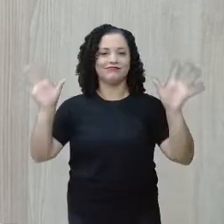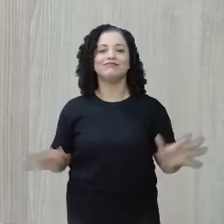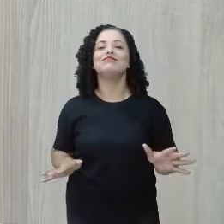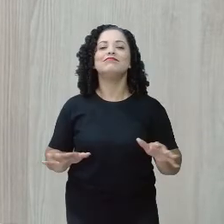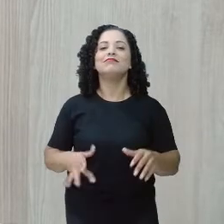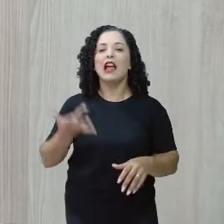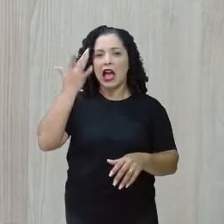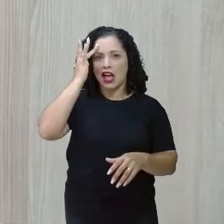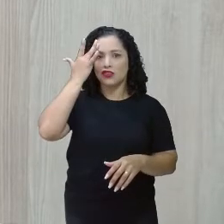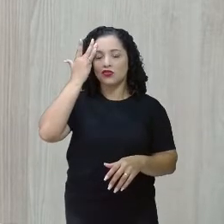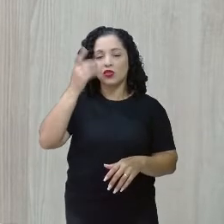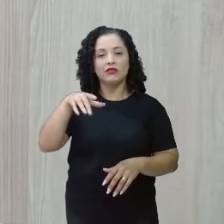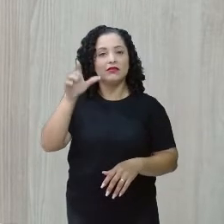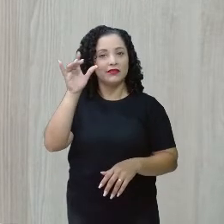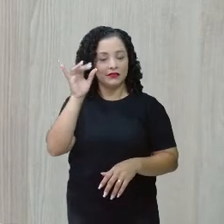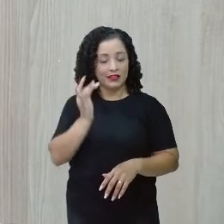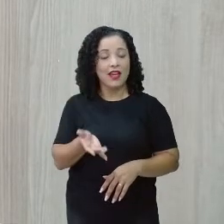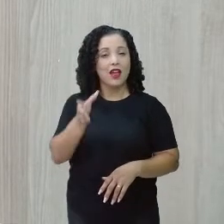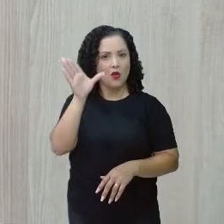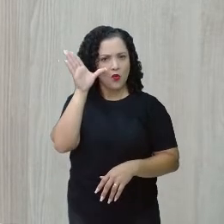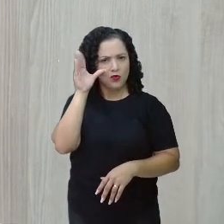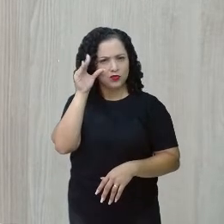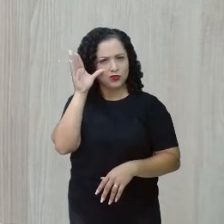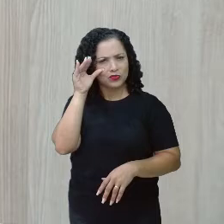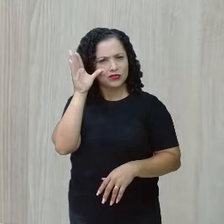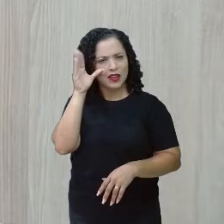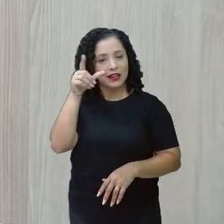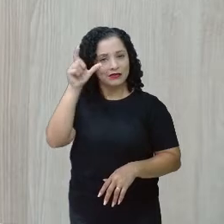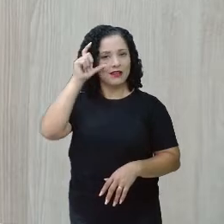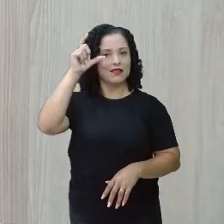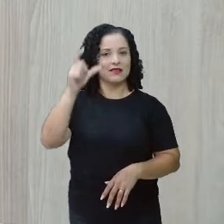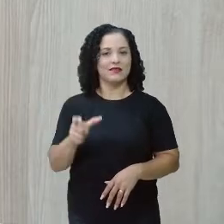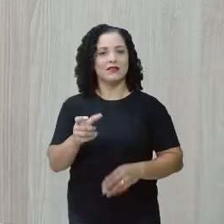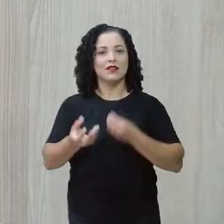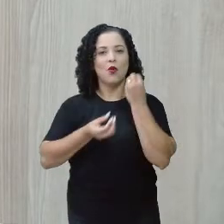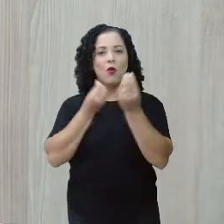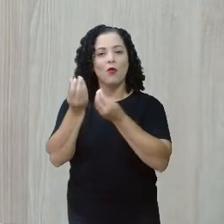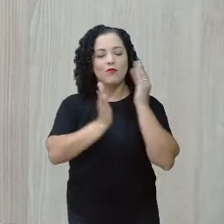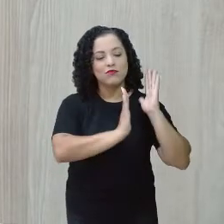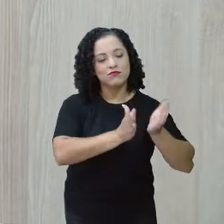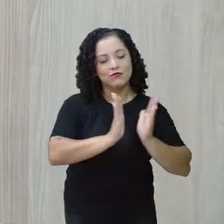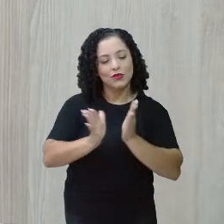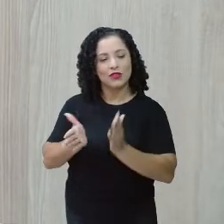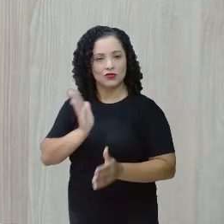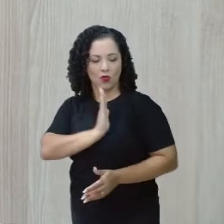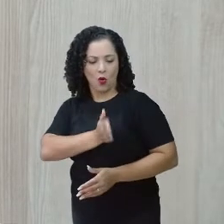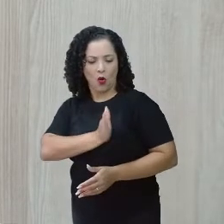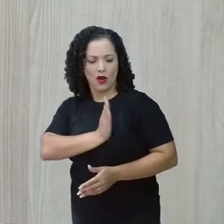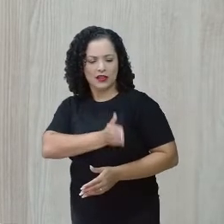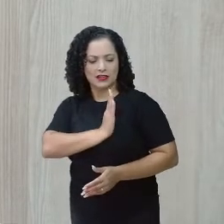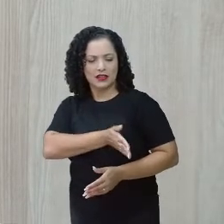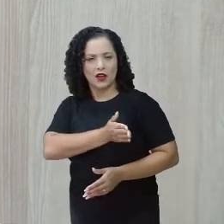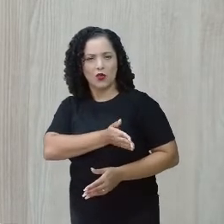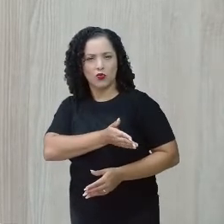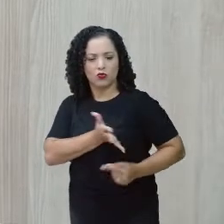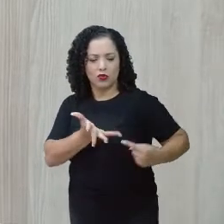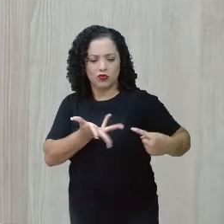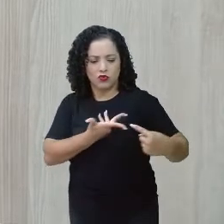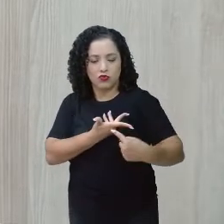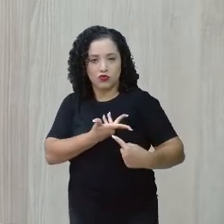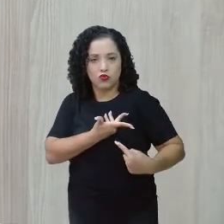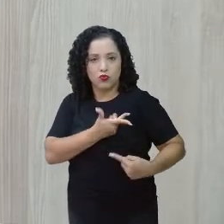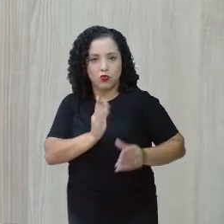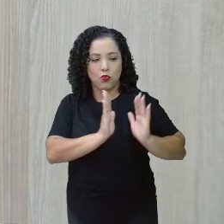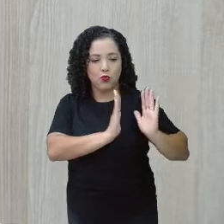achou interessantíssimo aquele funcionamento aqui do coração, toda essa distribuição de sangue. Então, ele